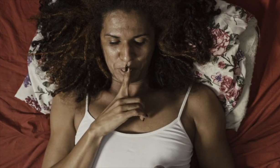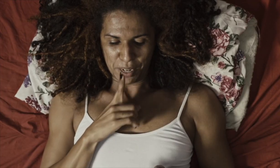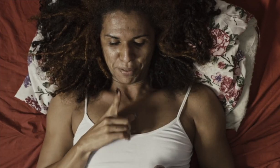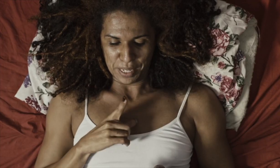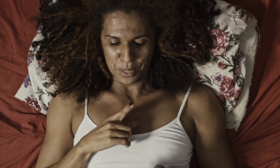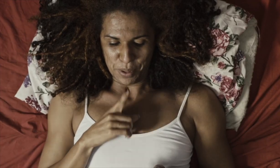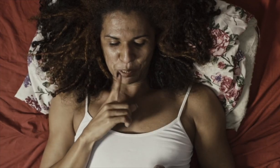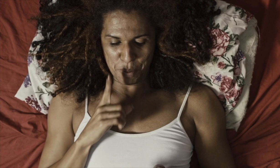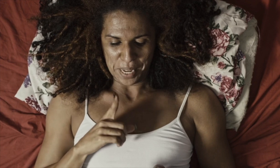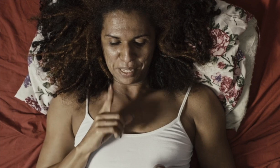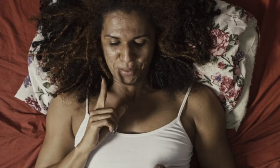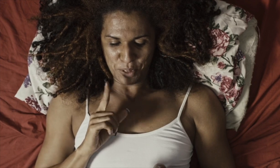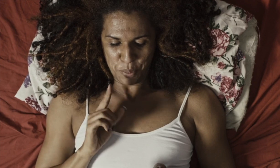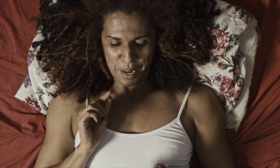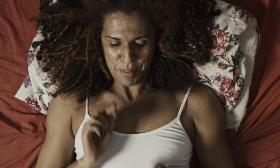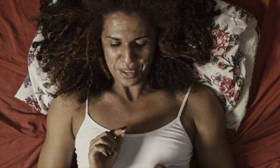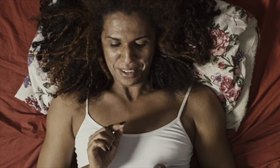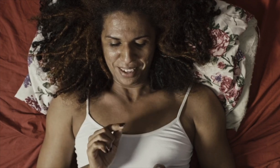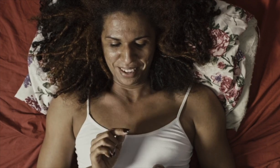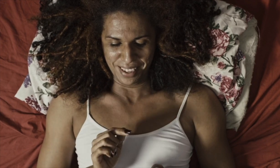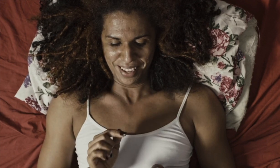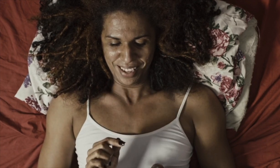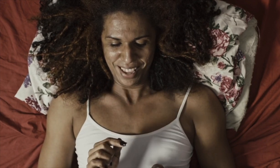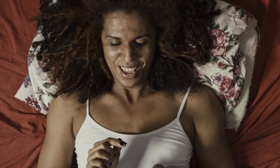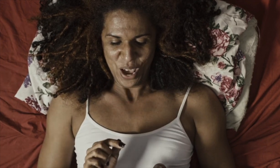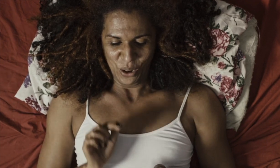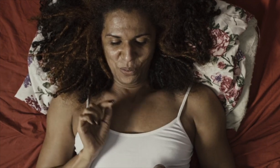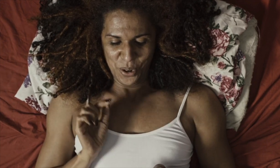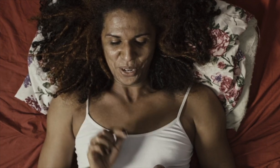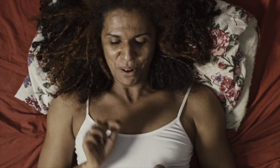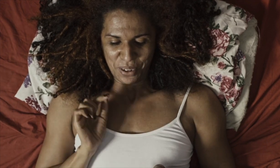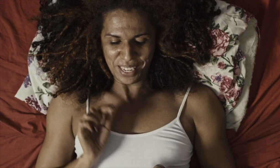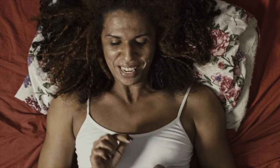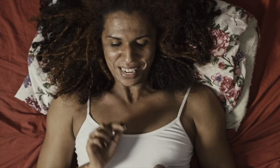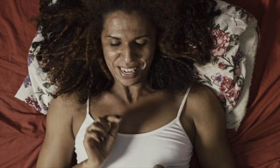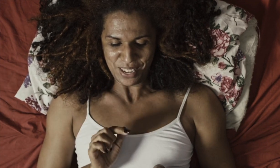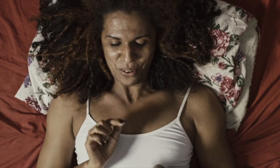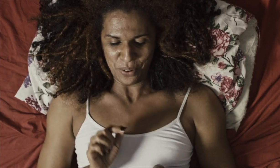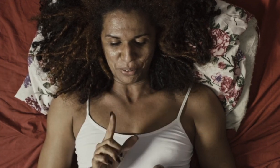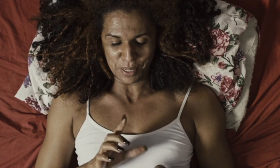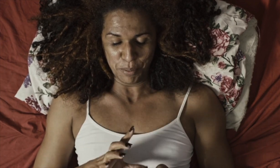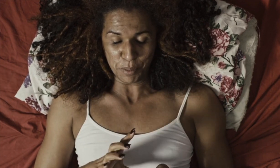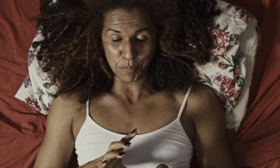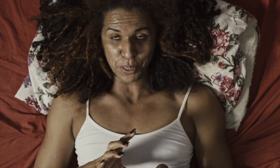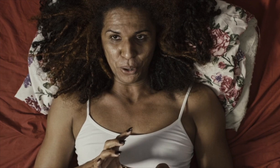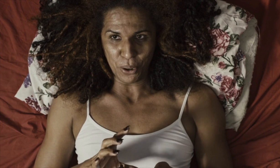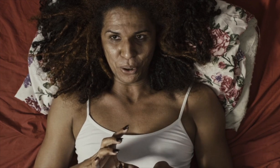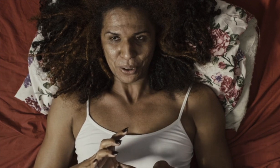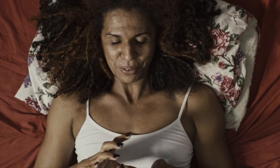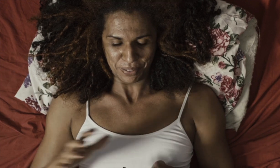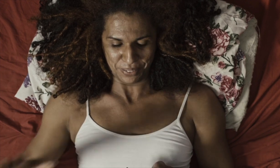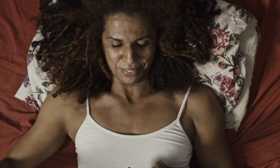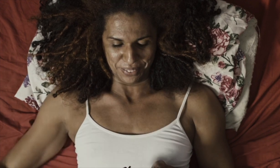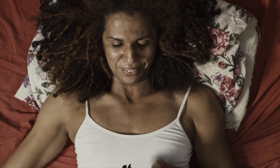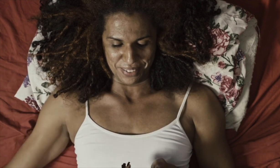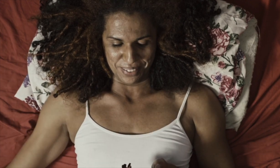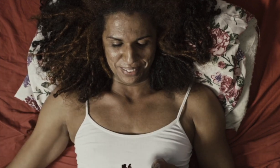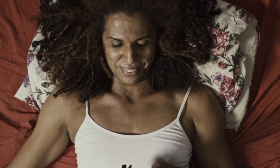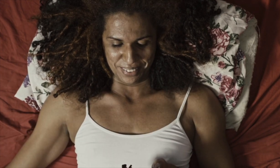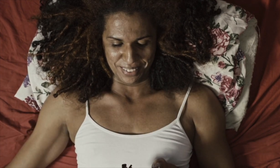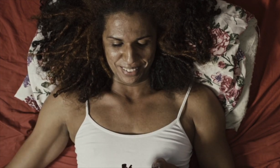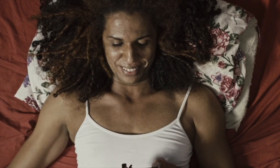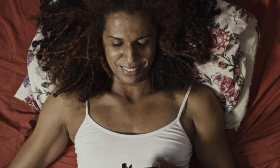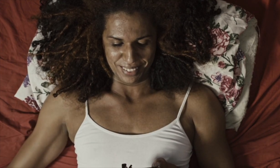Pra senhora fazer uma chamada de vídeo pra mim, ou morreu alguém, ou é coisa muito pior.